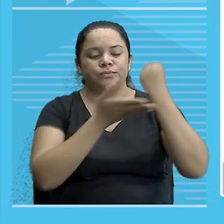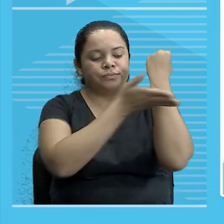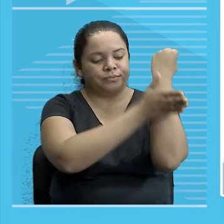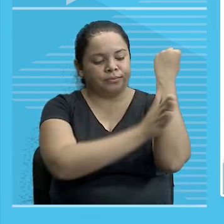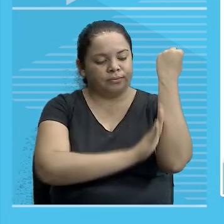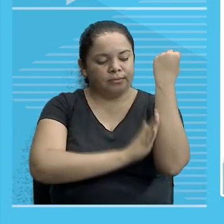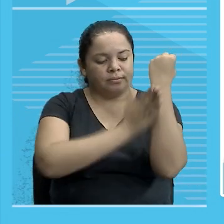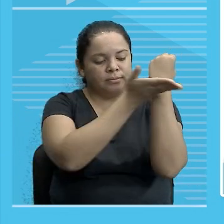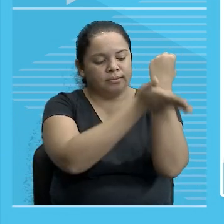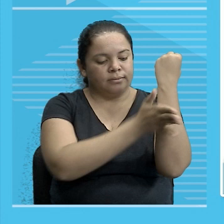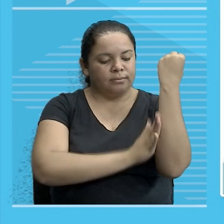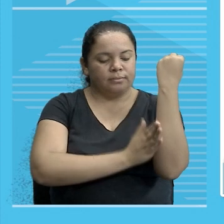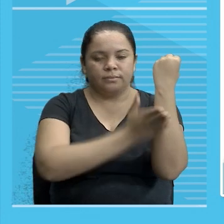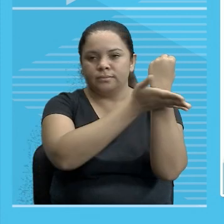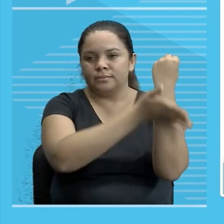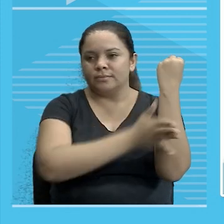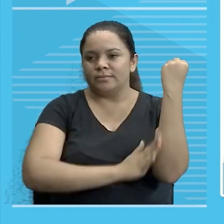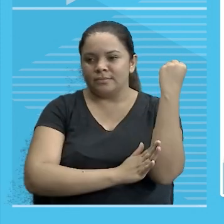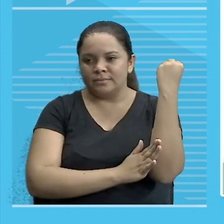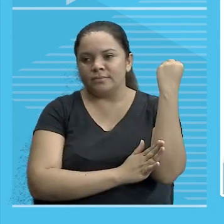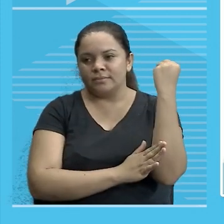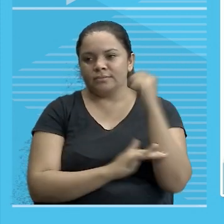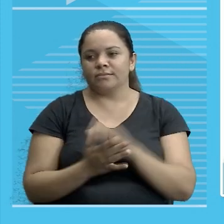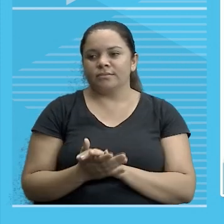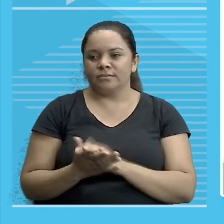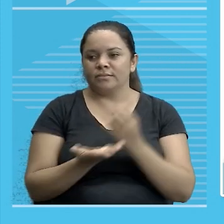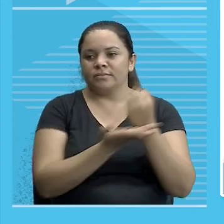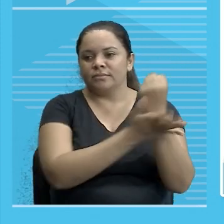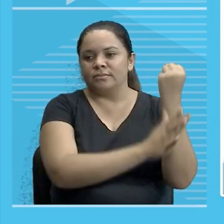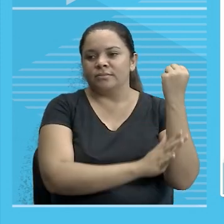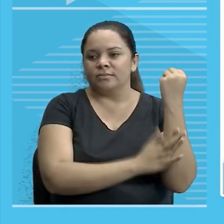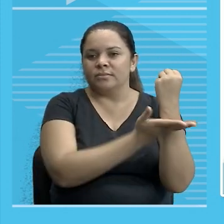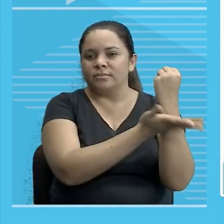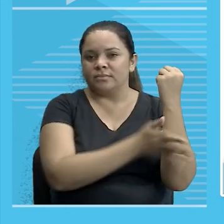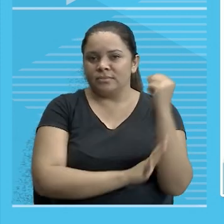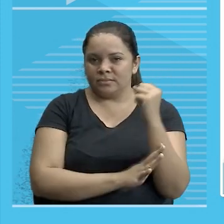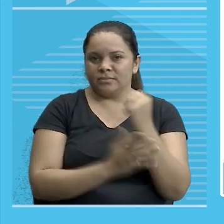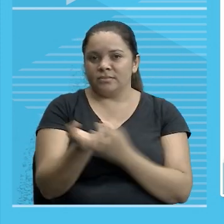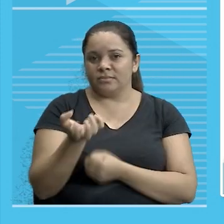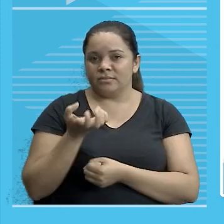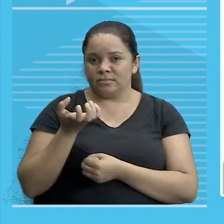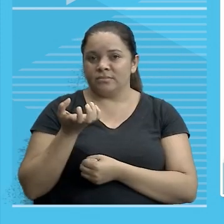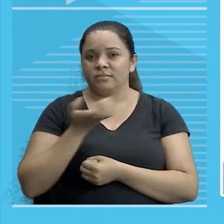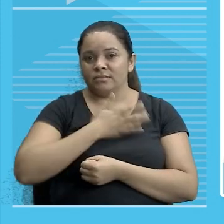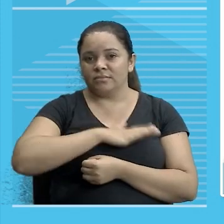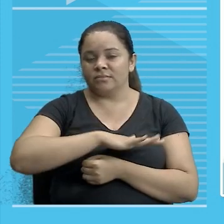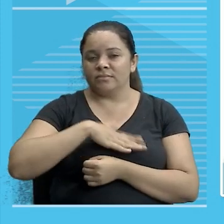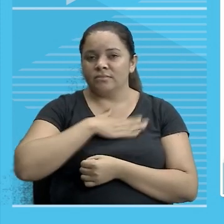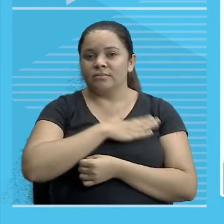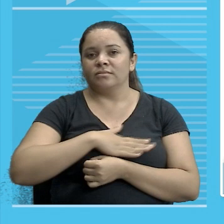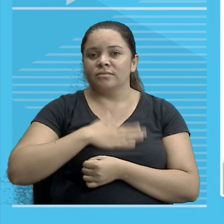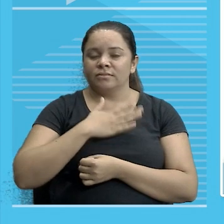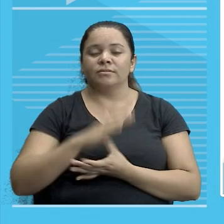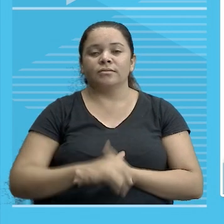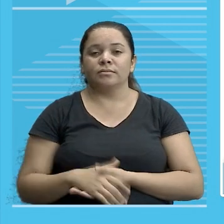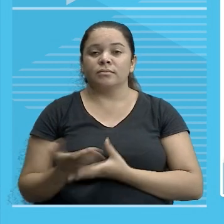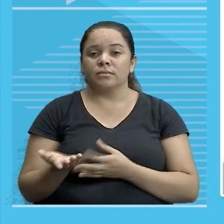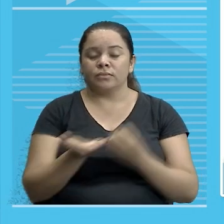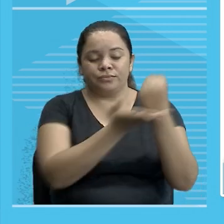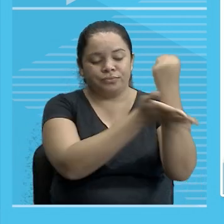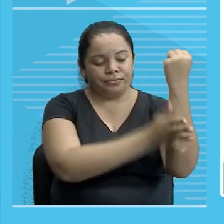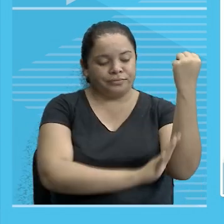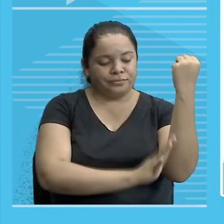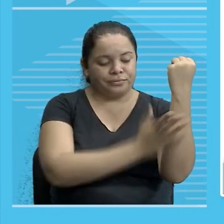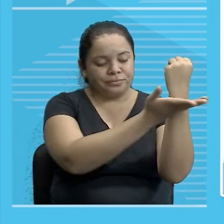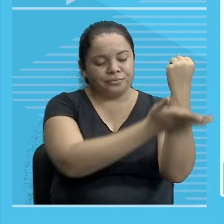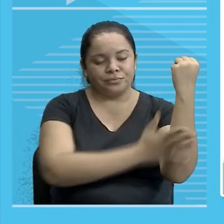gosta? Pois é, cara. Só que essa pecanha suculenta, deliciosa,